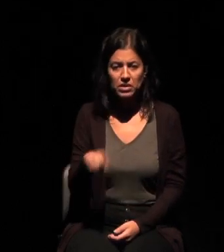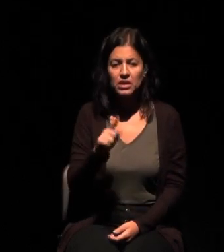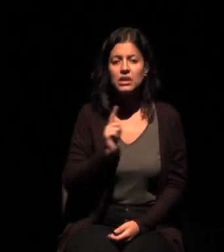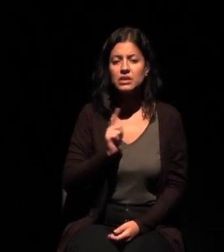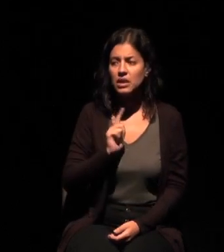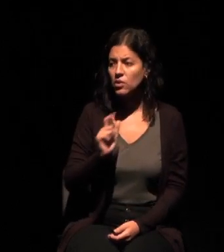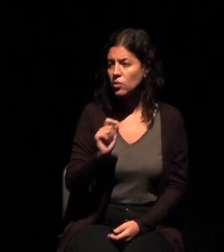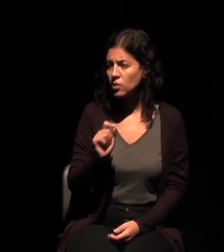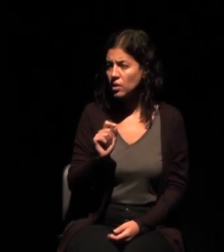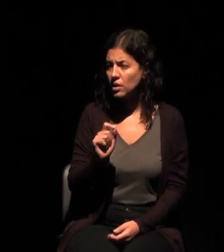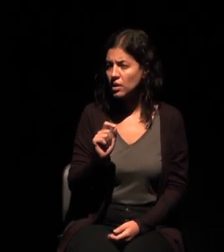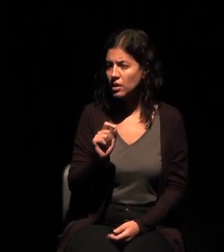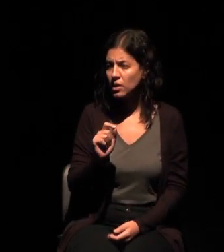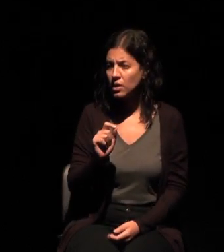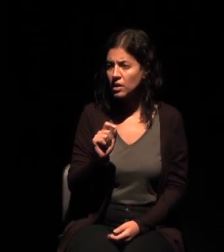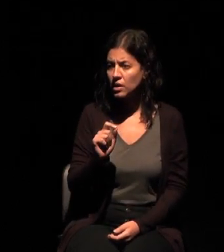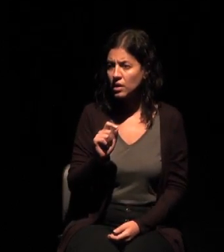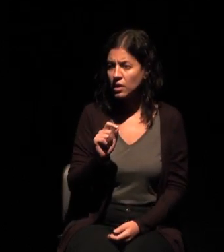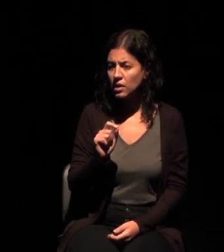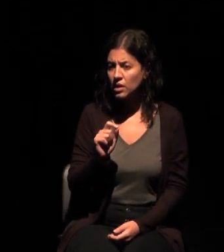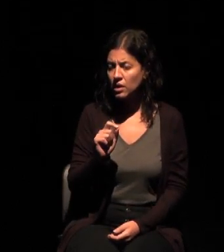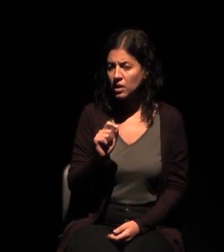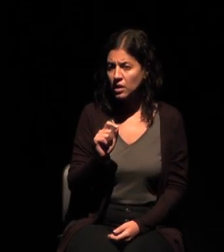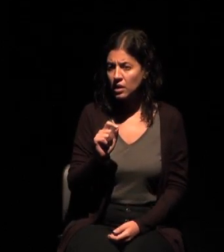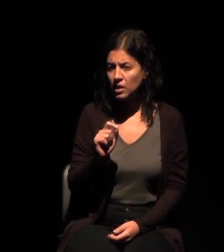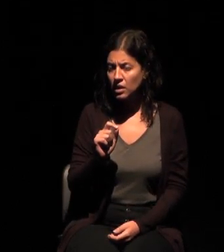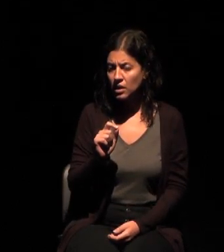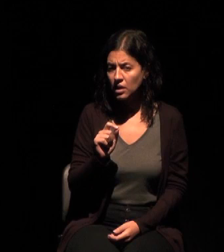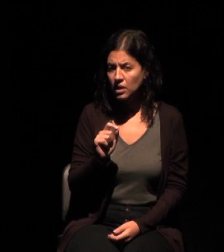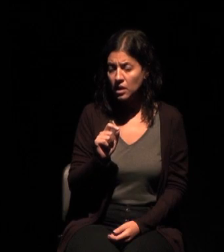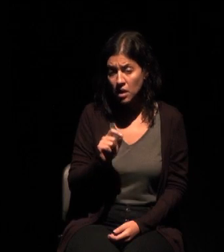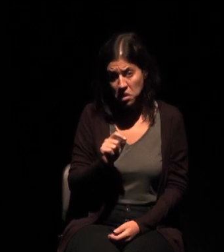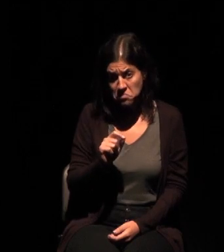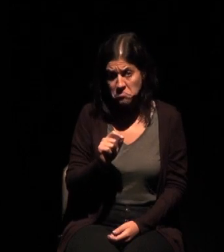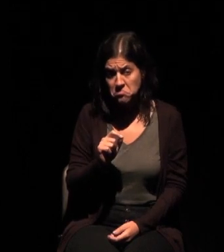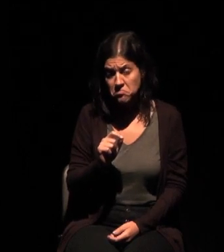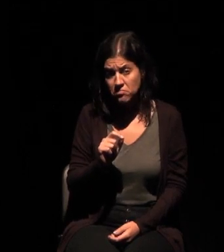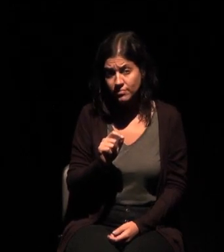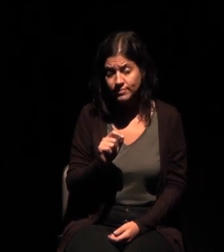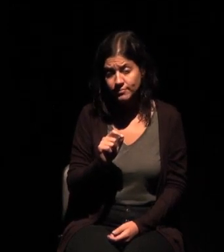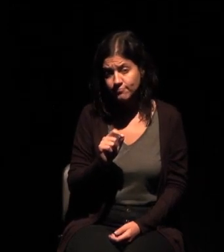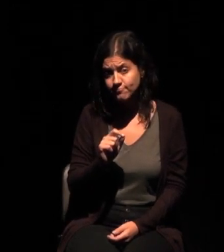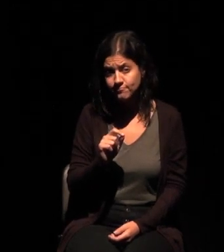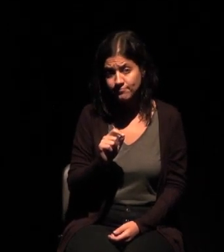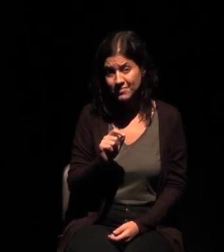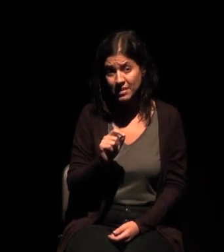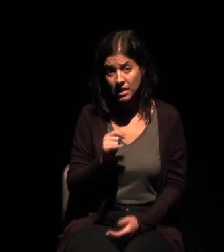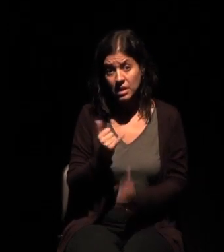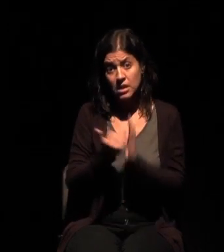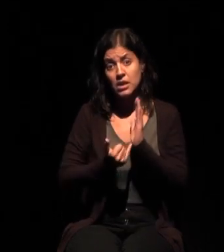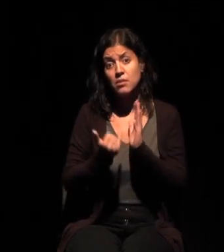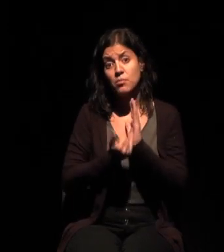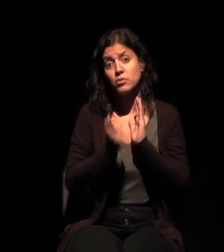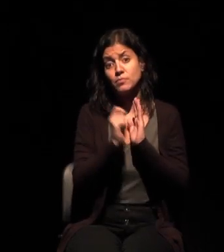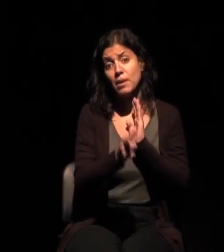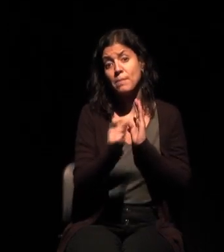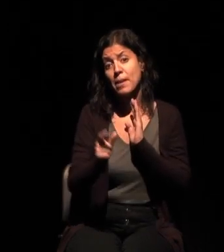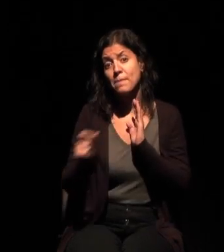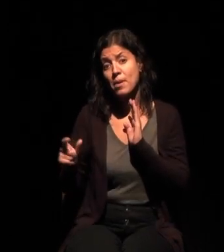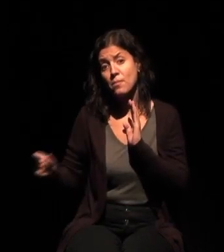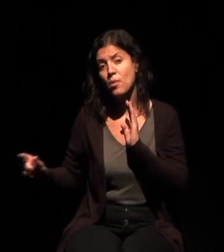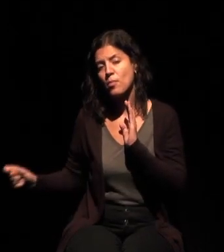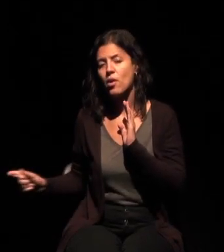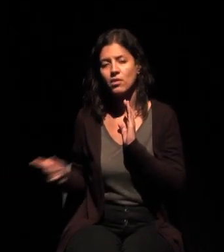braçal porque não devemos ter grandes e levava grande grandes impostos para distribuir e